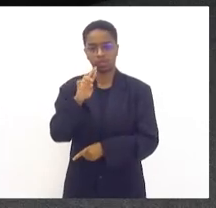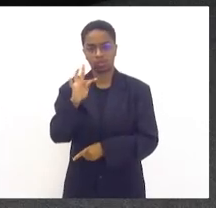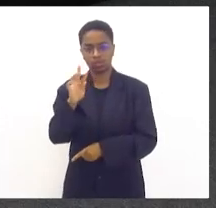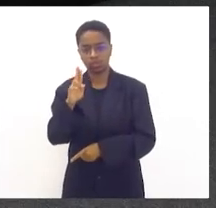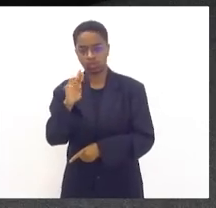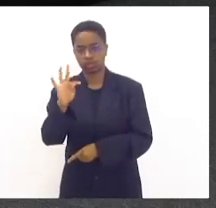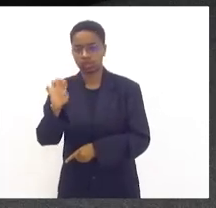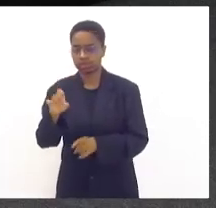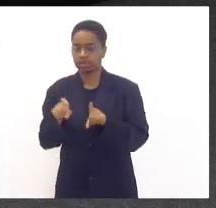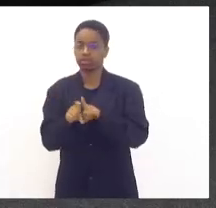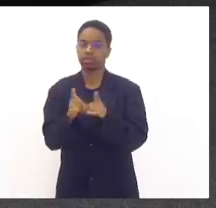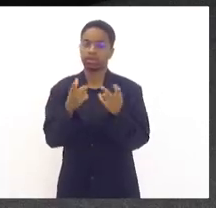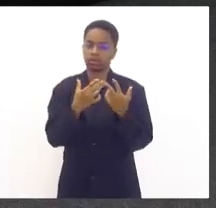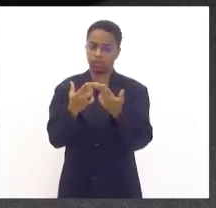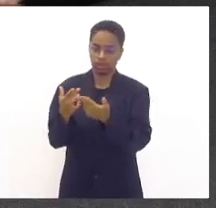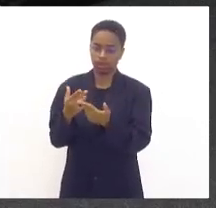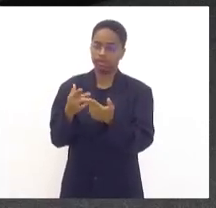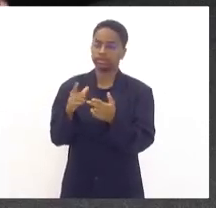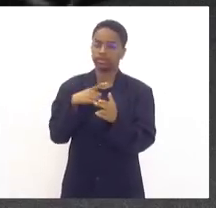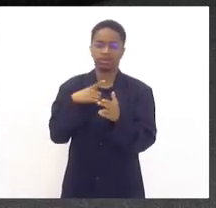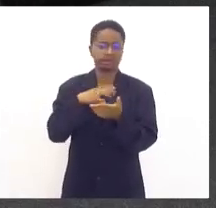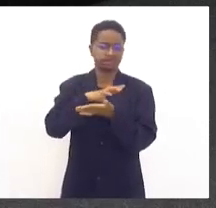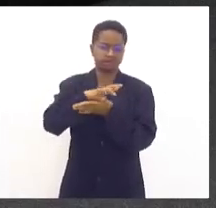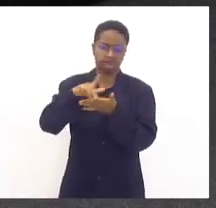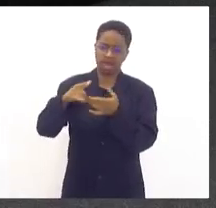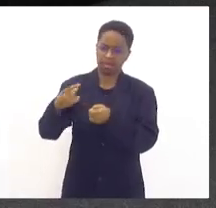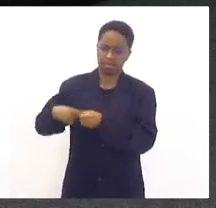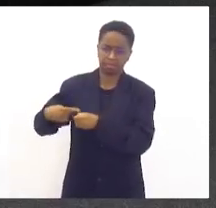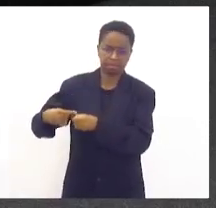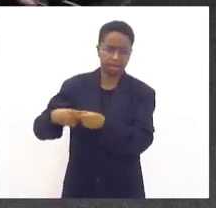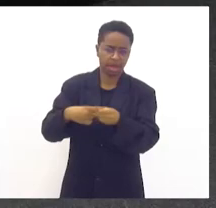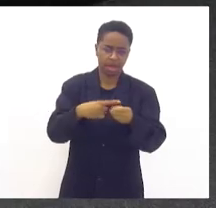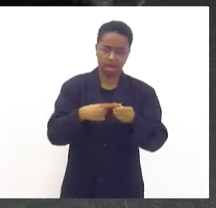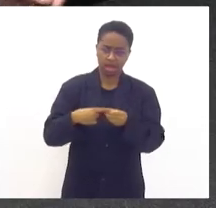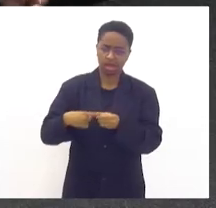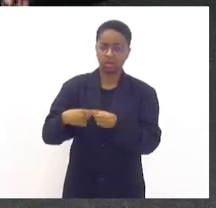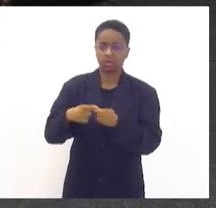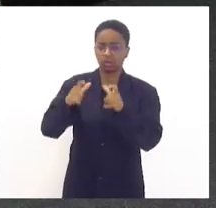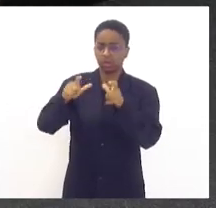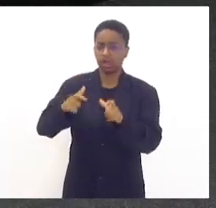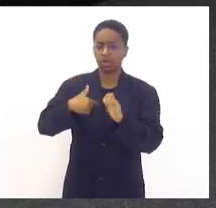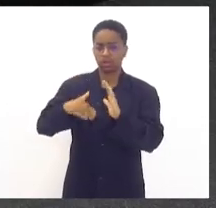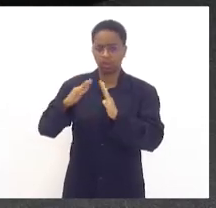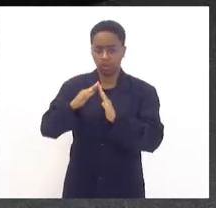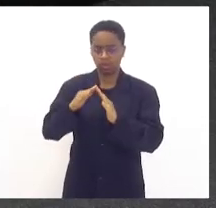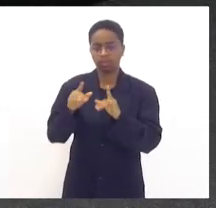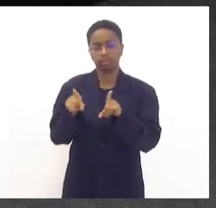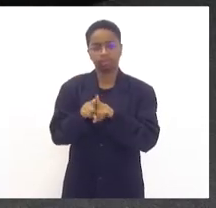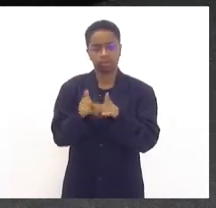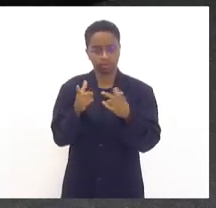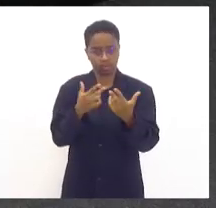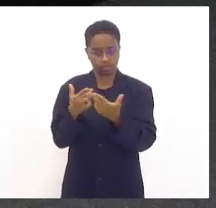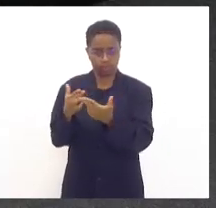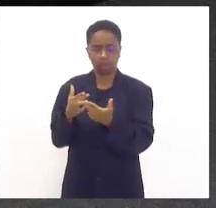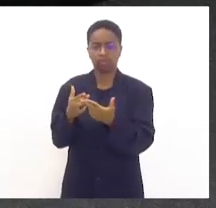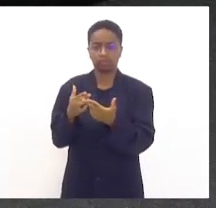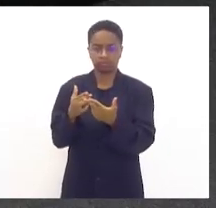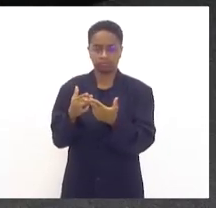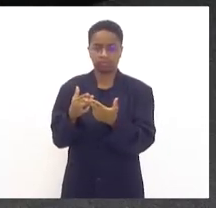Na Caixa d'Água, Vila Tiradentes, no bairro onde eu resido, Morro do